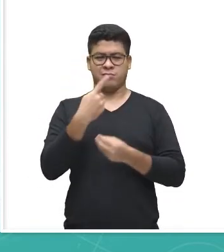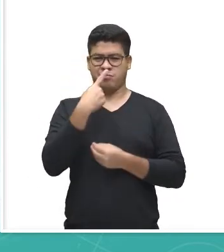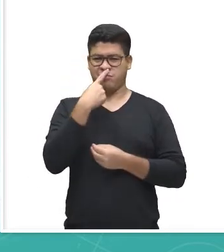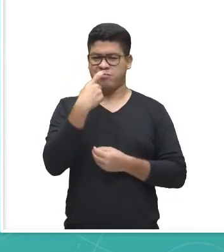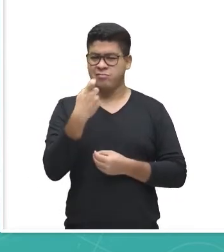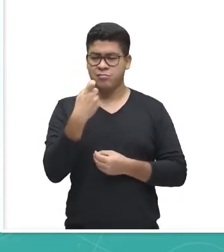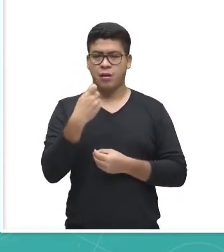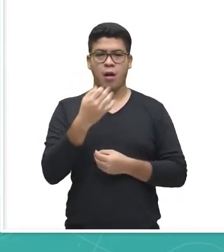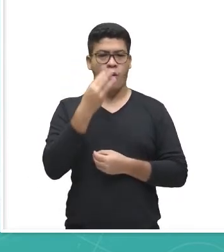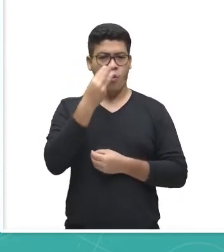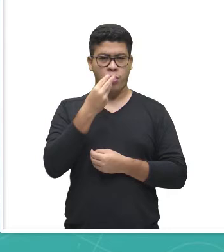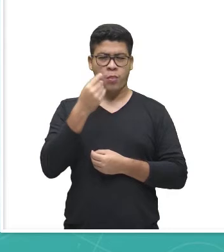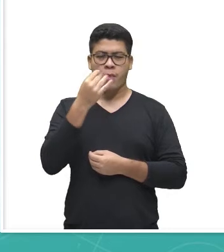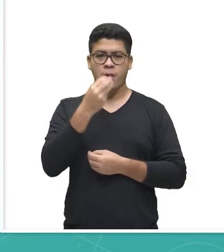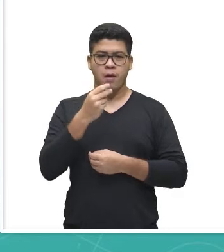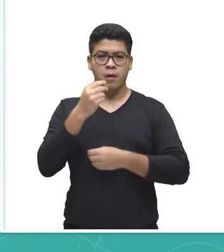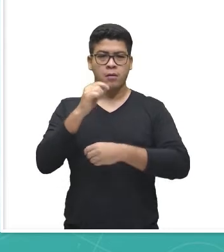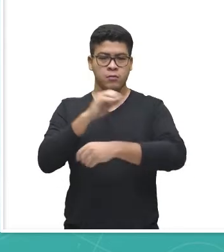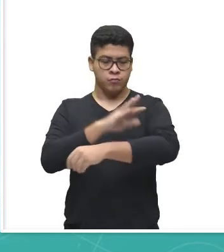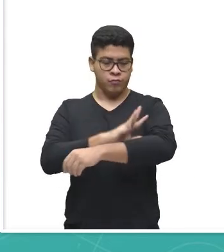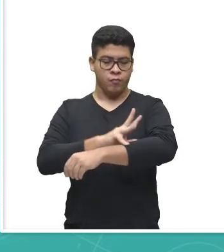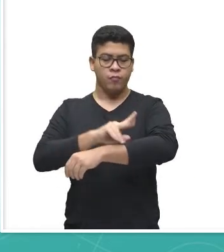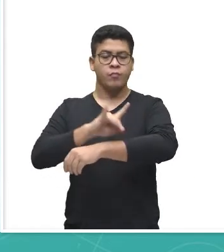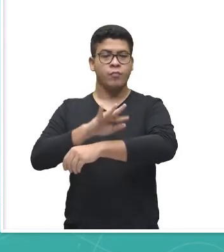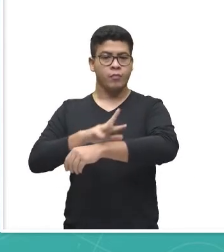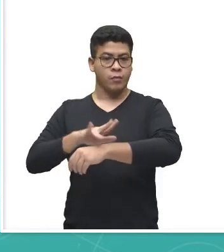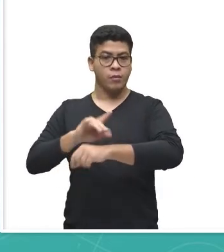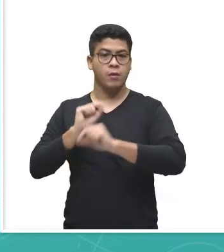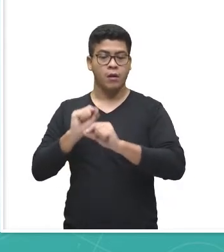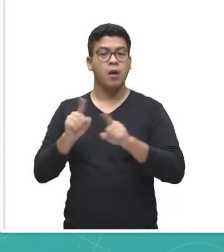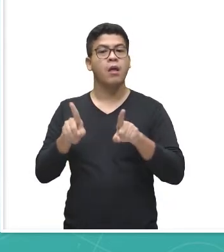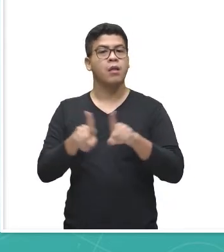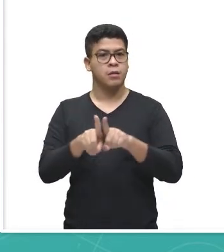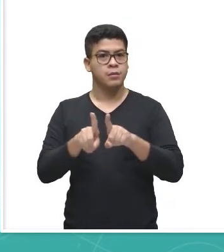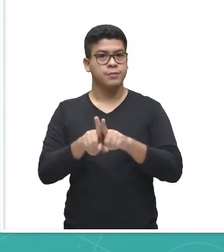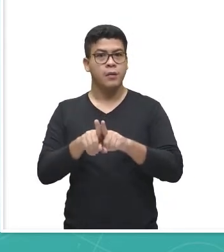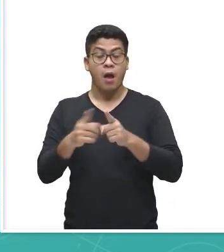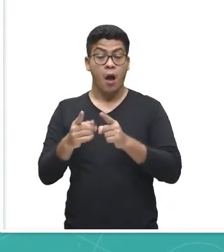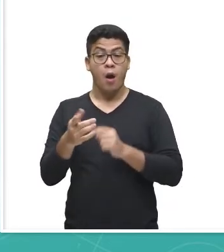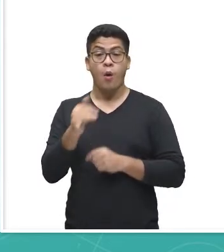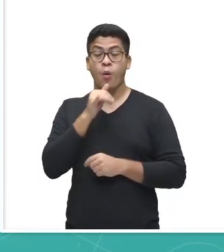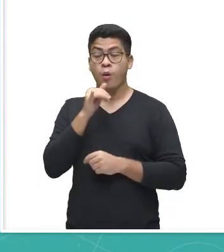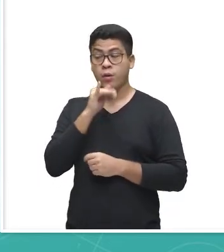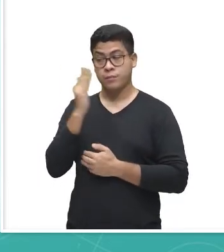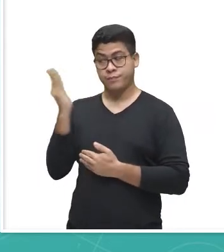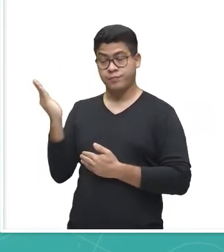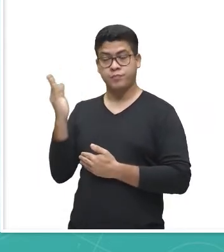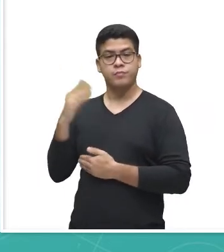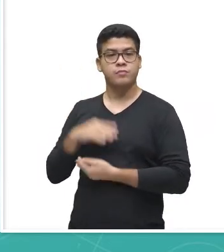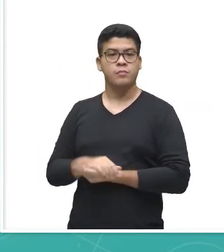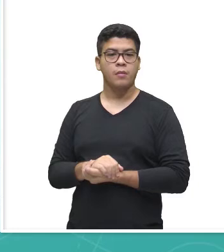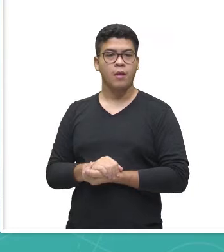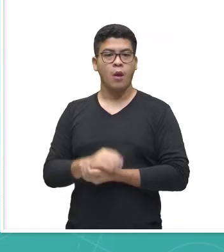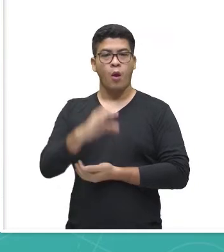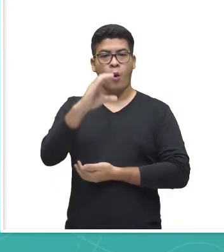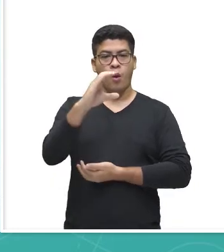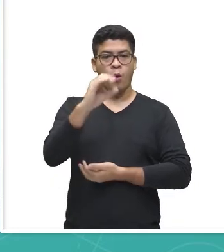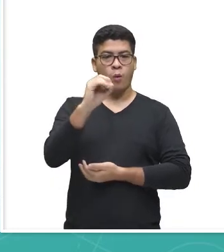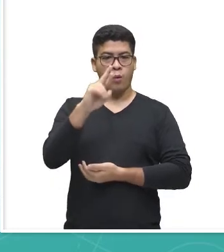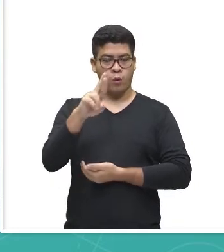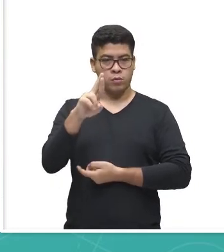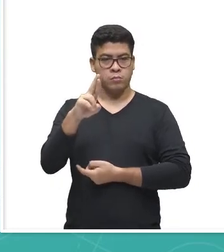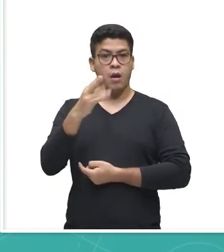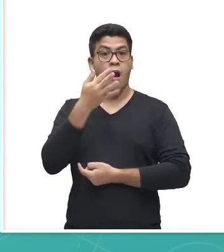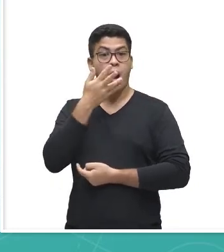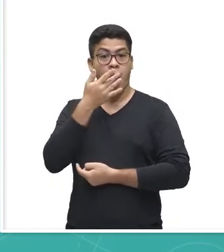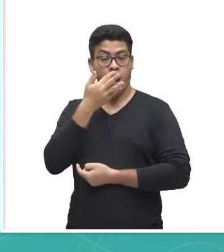ver exemplos aí nas próximas imagens. A cor, então, é uma propriedade organoléptica